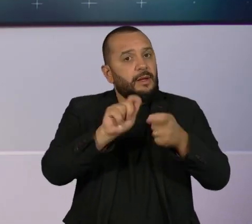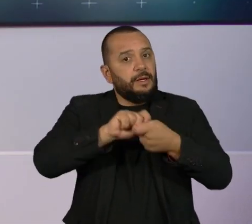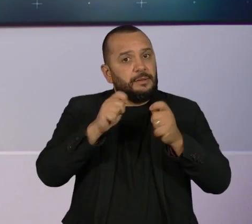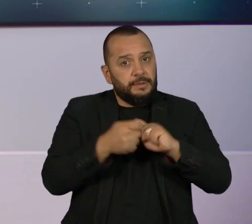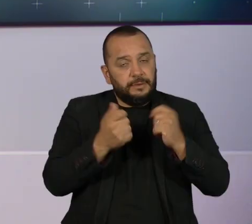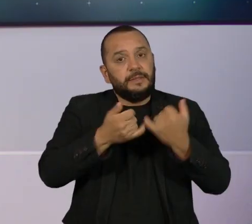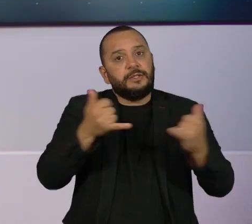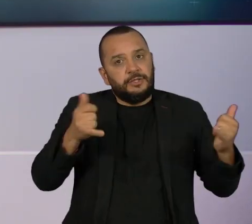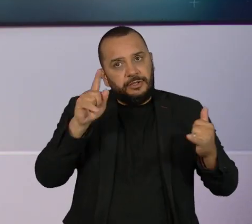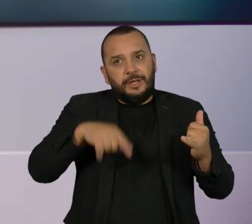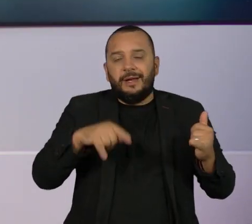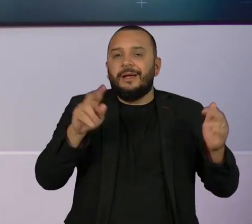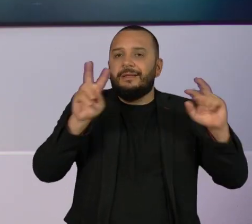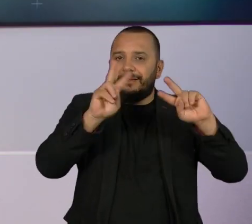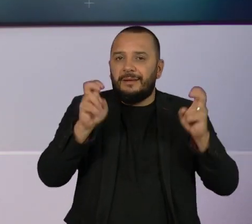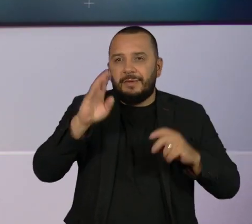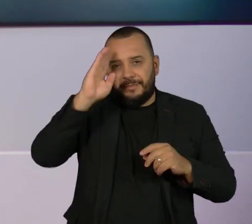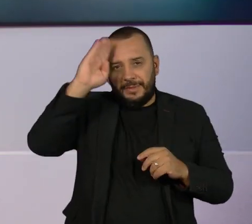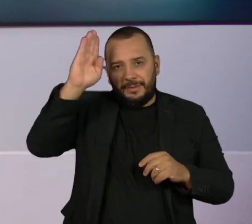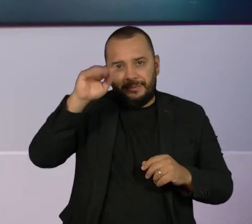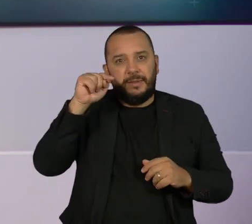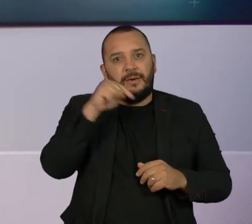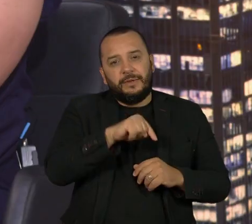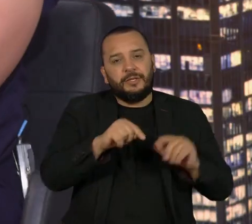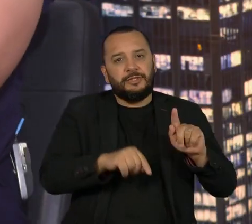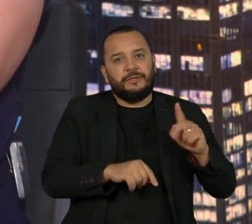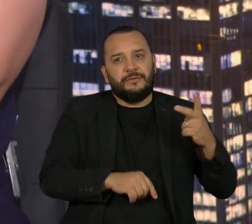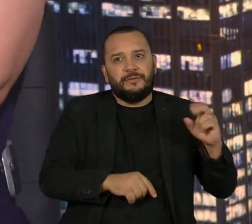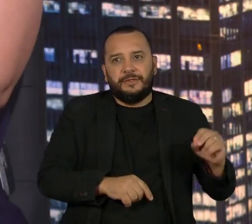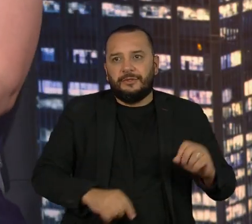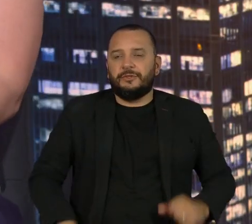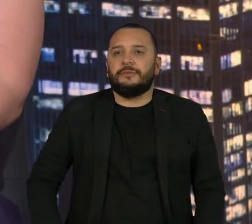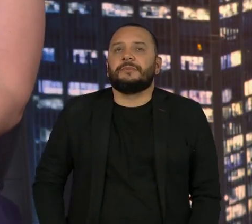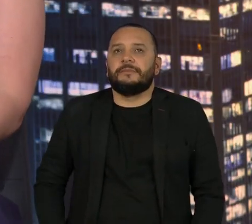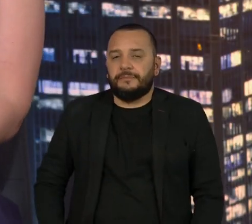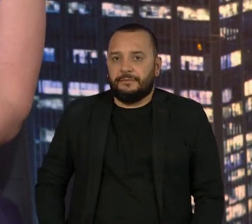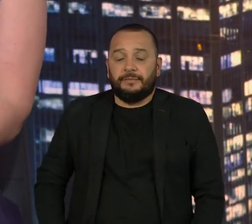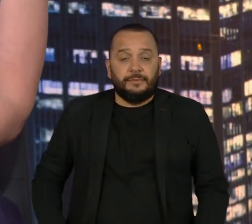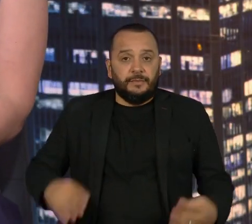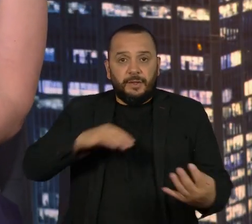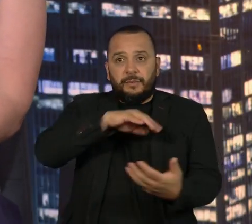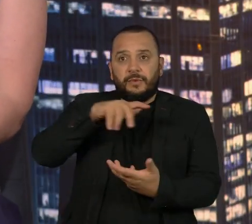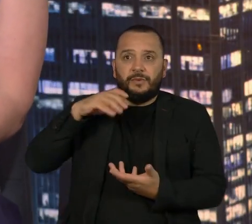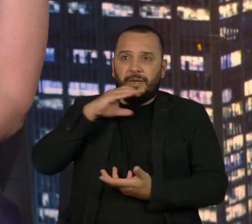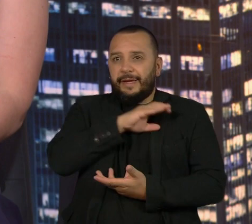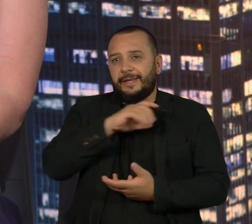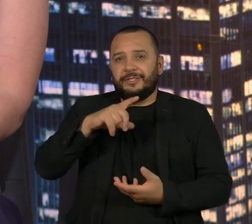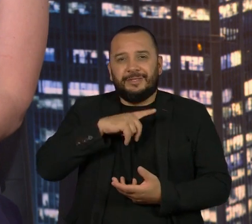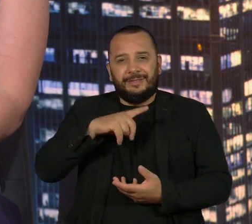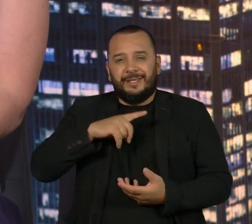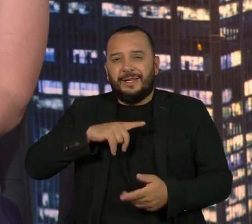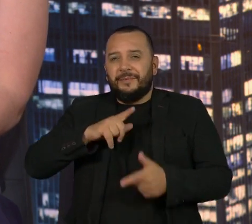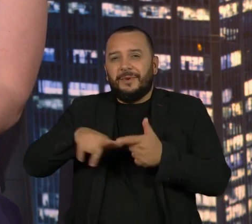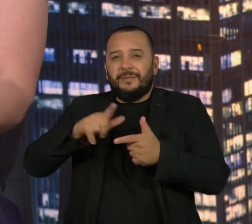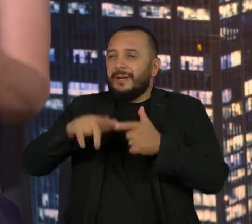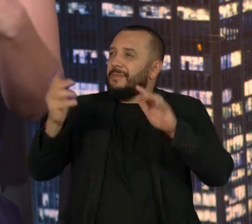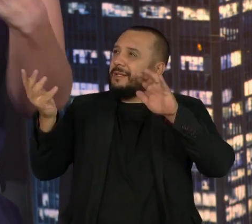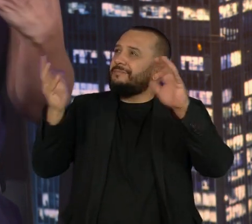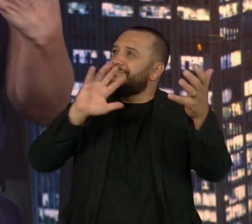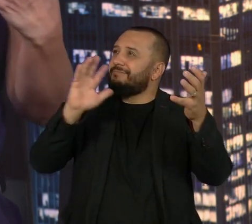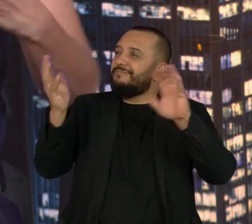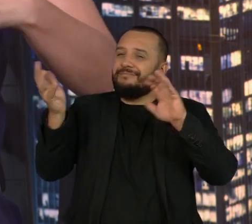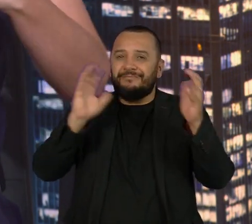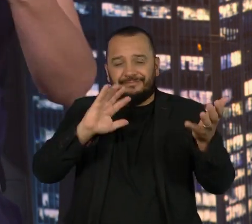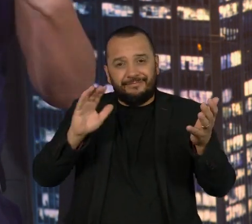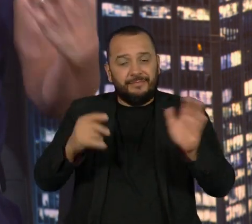energética serão assuntos centrais nesse encontro. O mundo está aquecendo e o caos climático tem se mostrado até